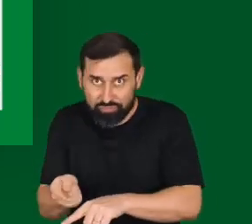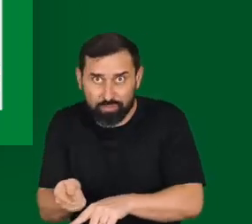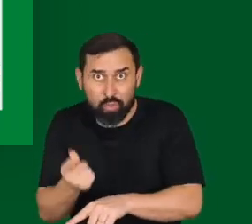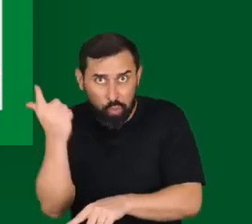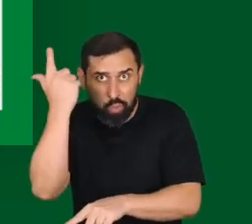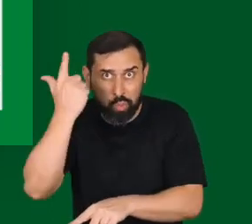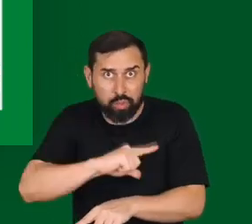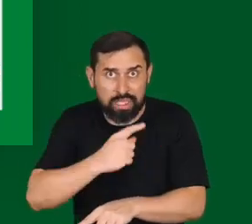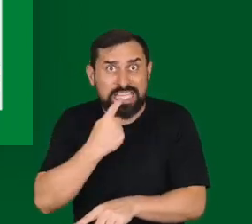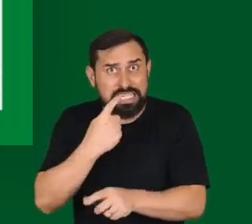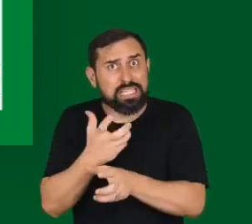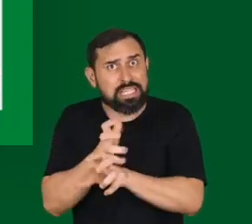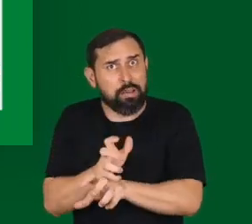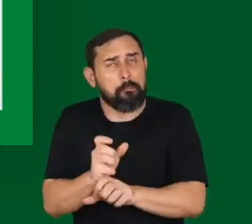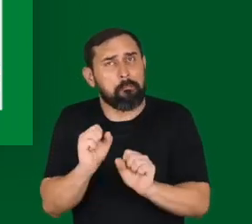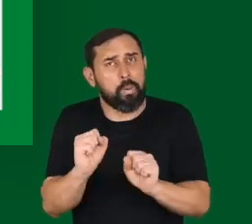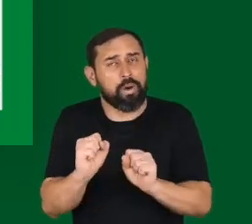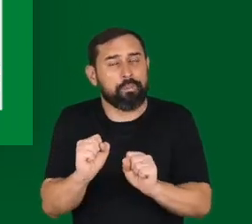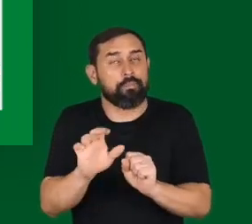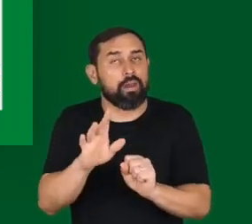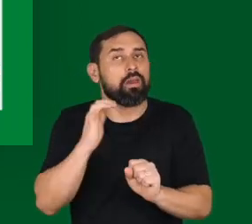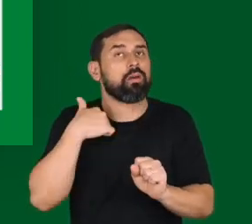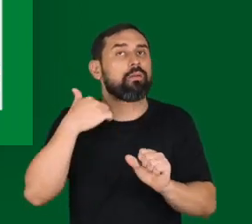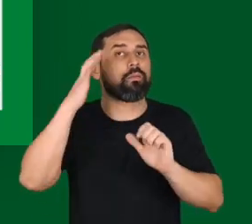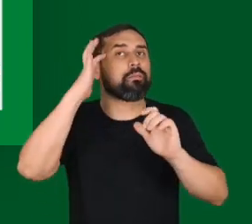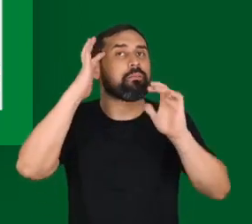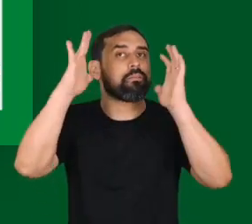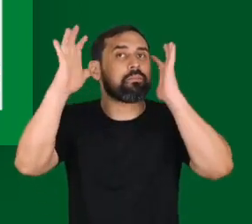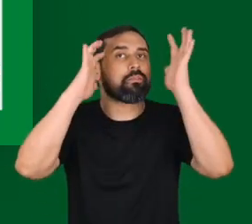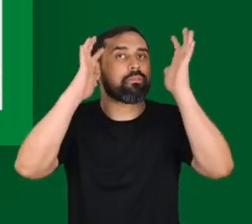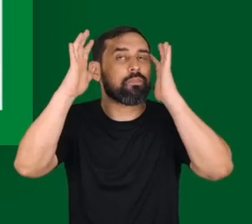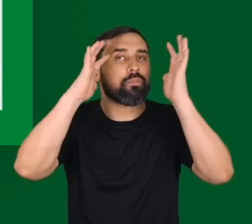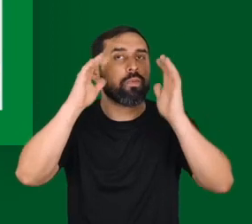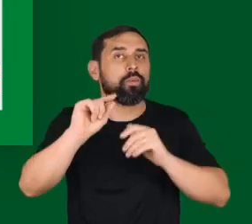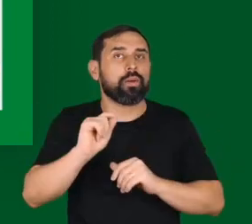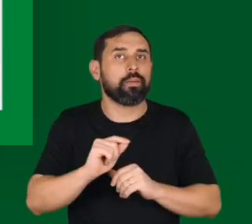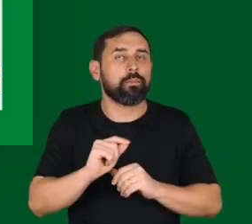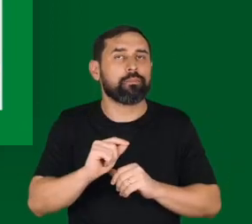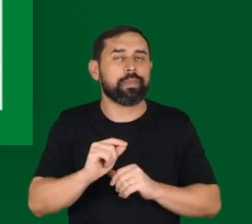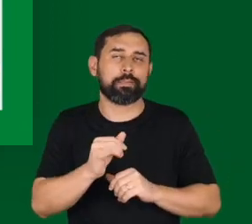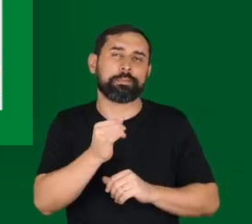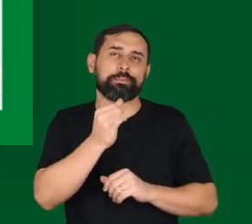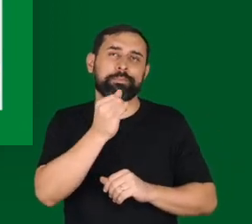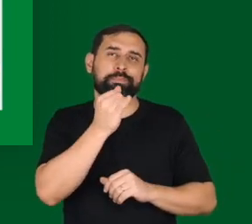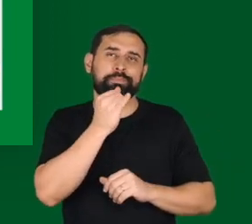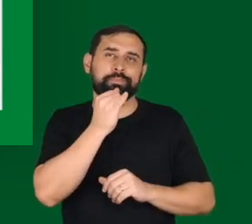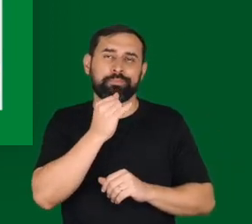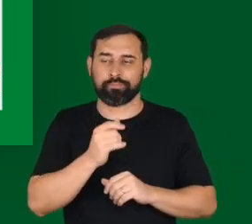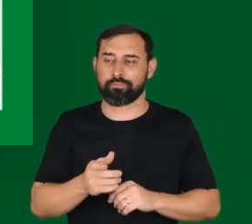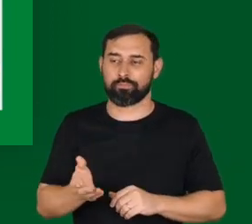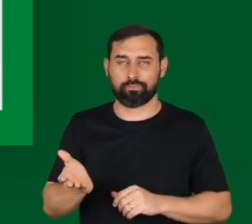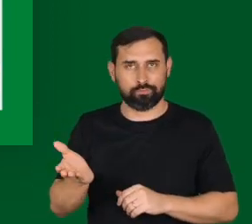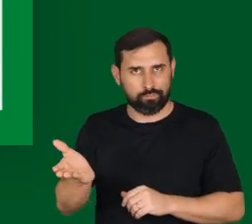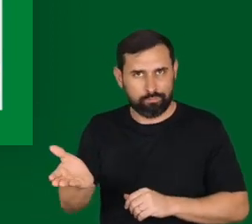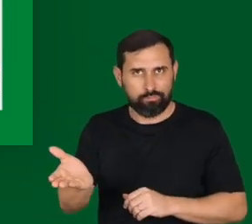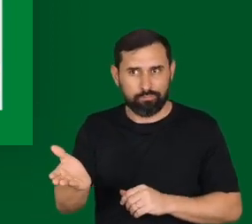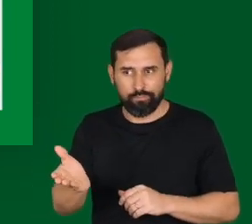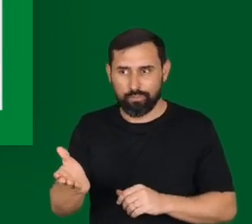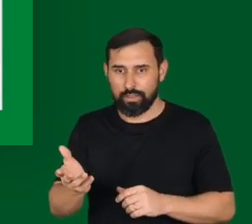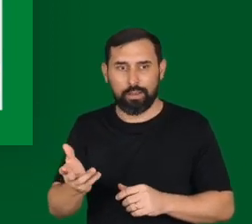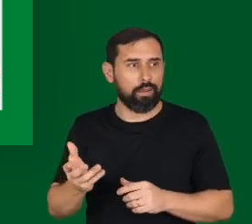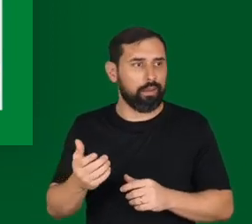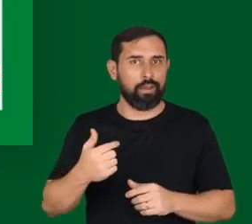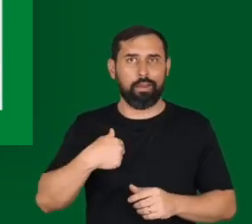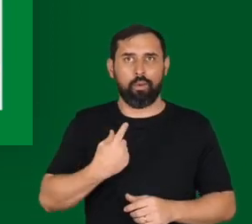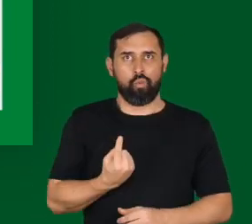dispositivo disponível na viatura, então pode-se pensar em fazer uma intraóssea. O que eu tenho que pensar também? Se a gente tem mãos na cena,